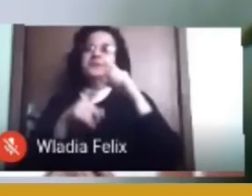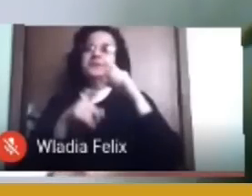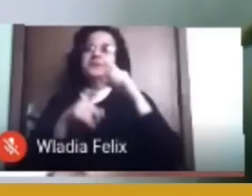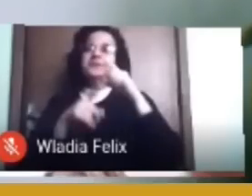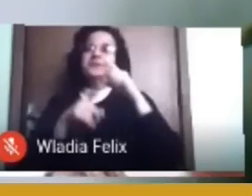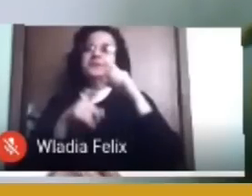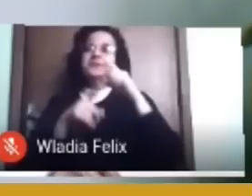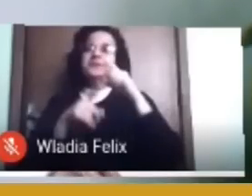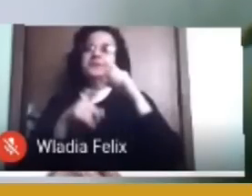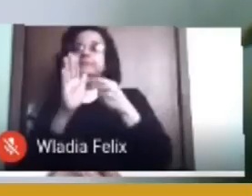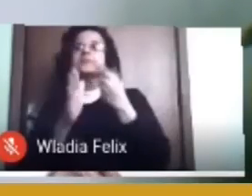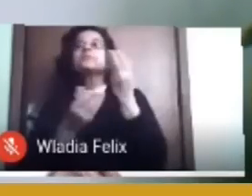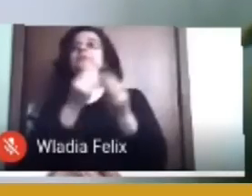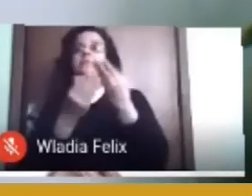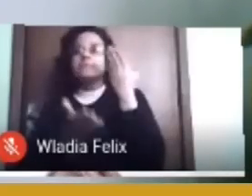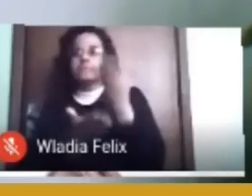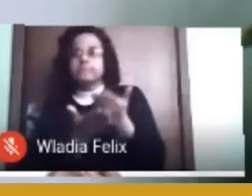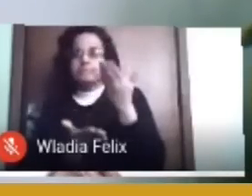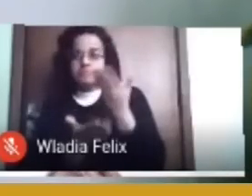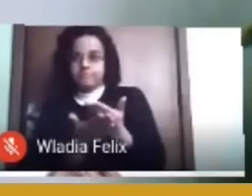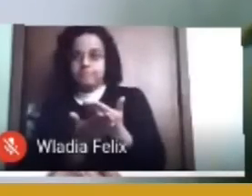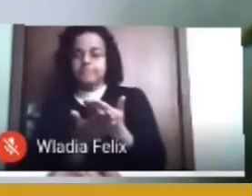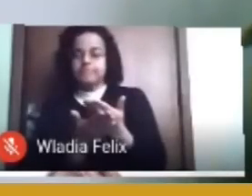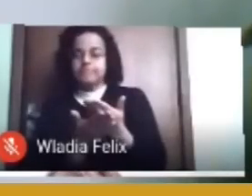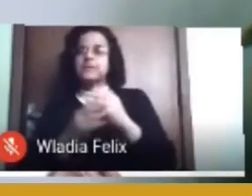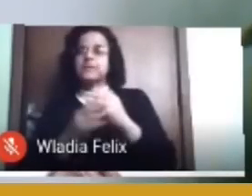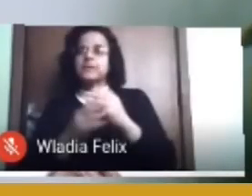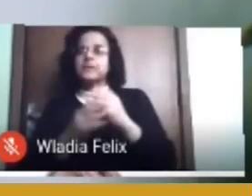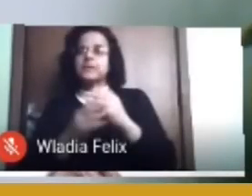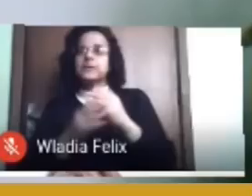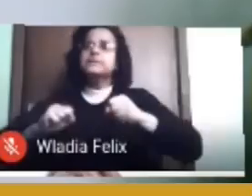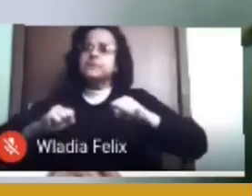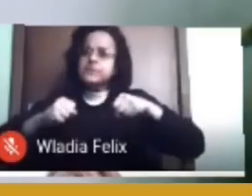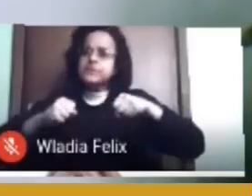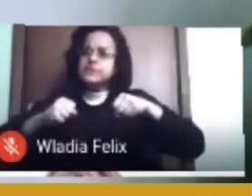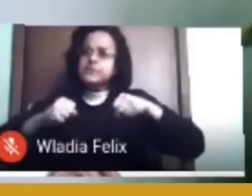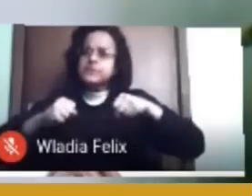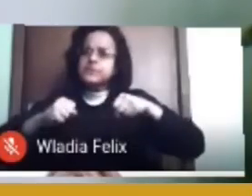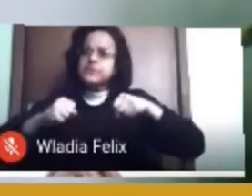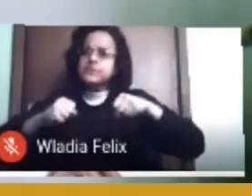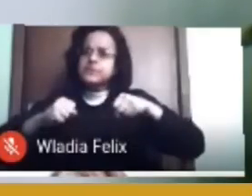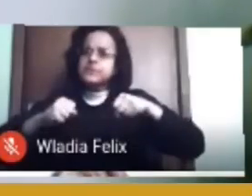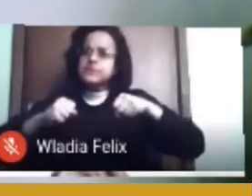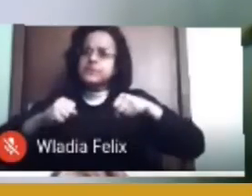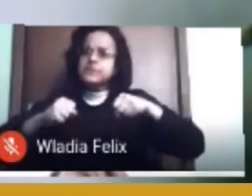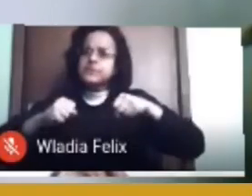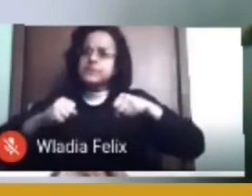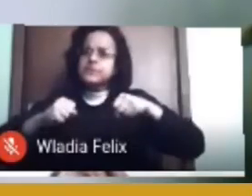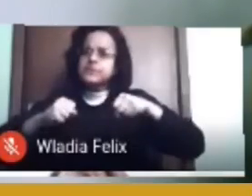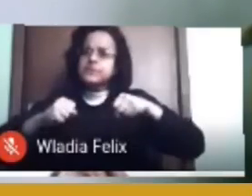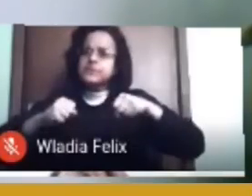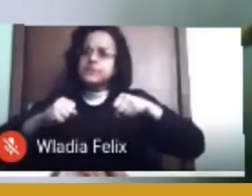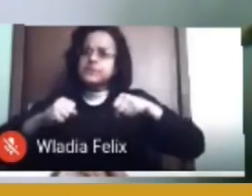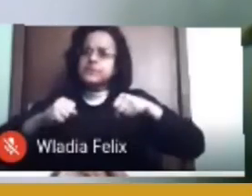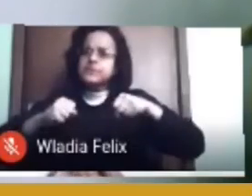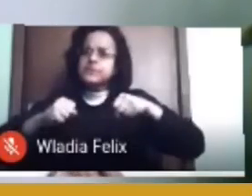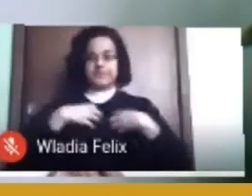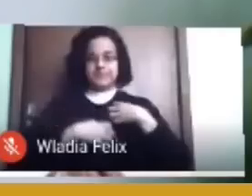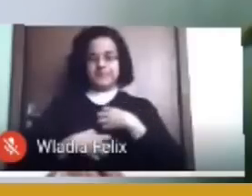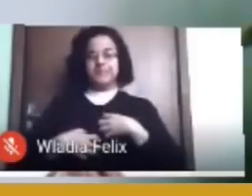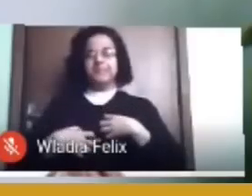bandeira, assim como nós, professores, que temos essa angústia, essa que demanda das nossas licenciaturas. Porque se for de forma